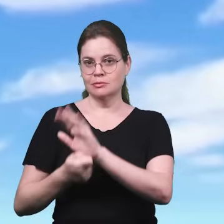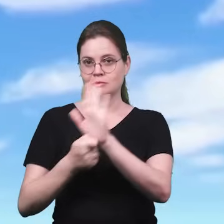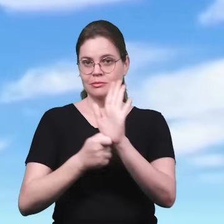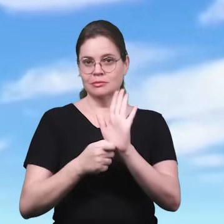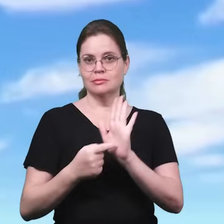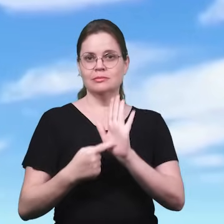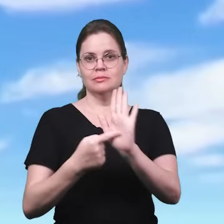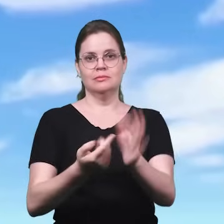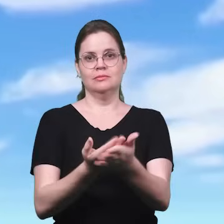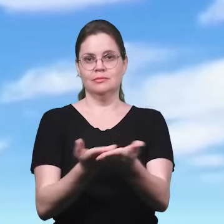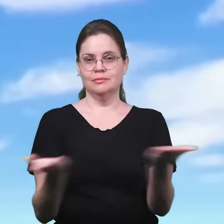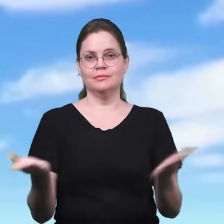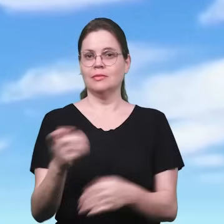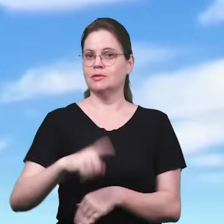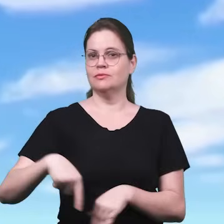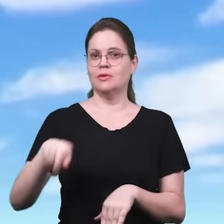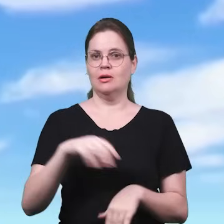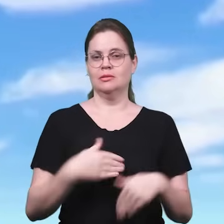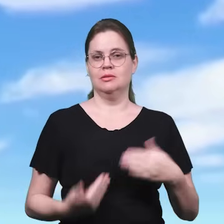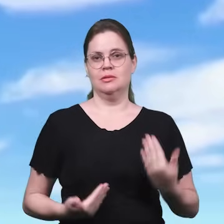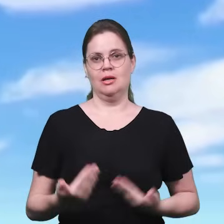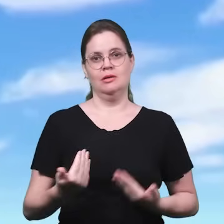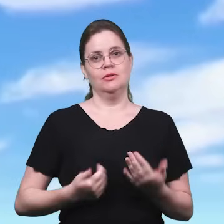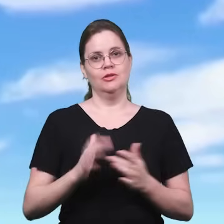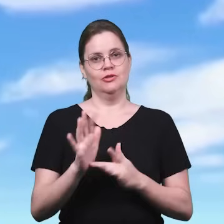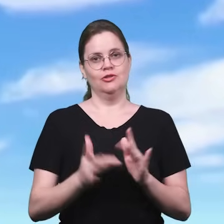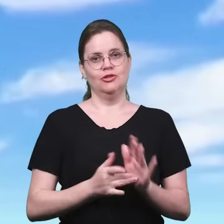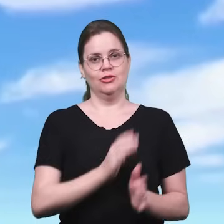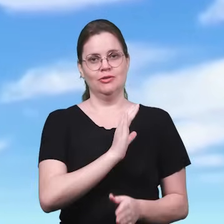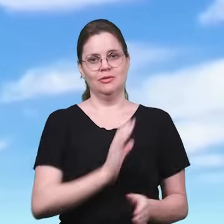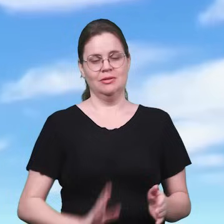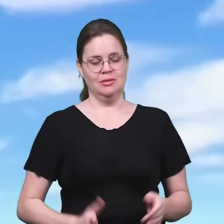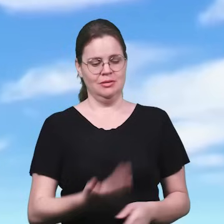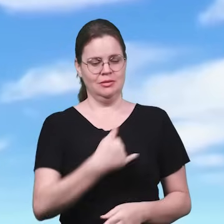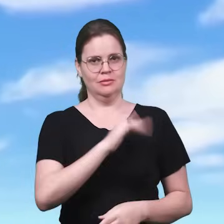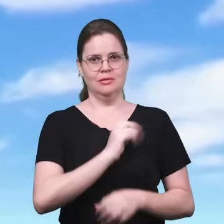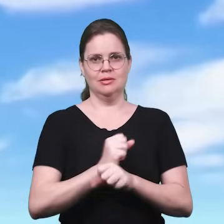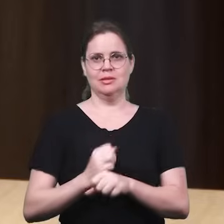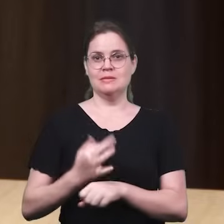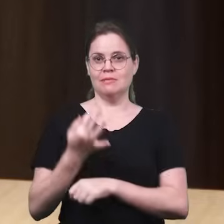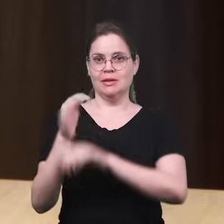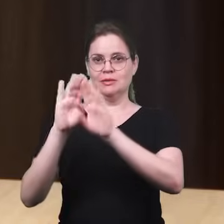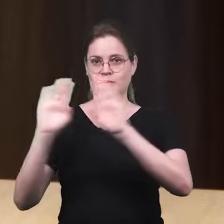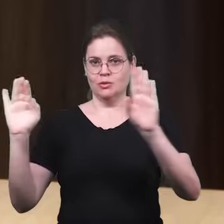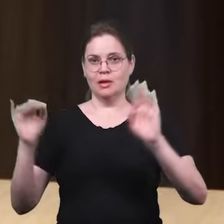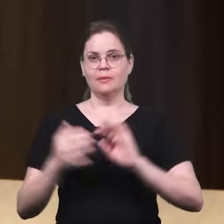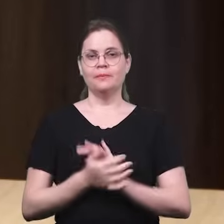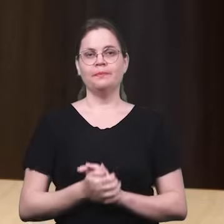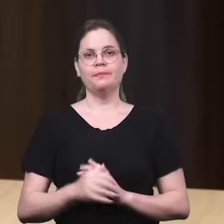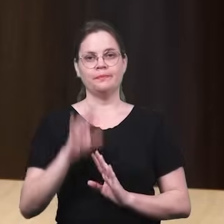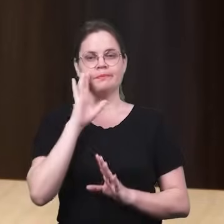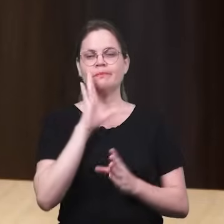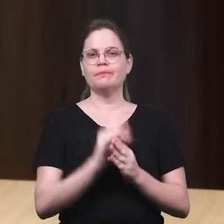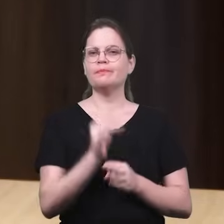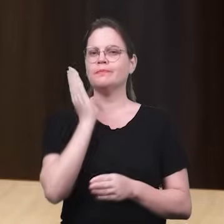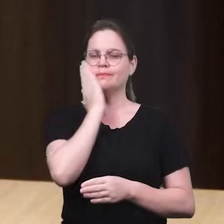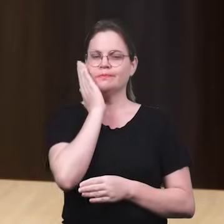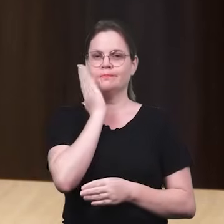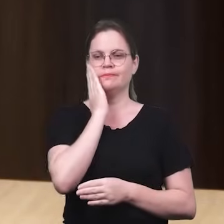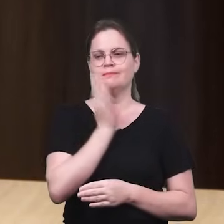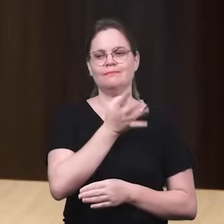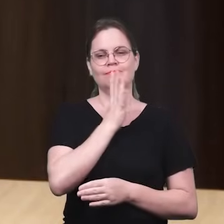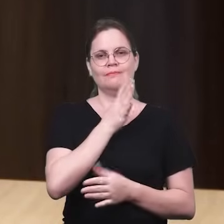manifestado, foi revelado a vós. Cristo em vós, a esperança da glória. Então, nós conhecemos esse mistério,